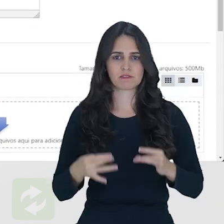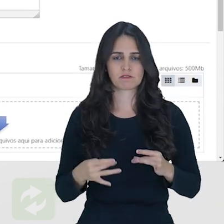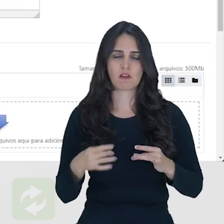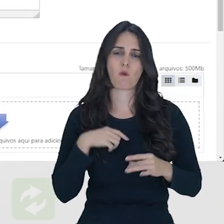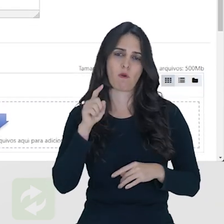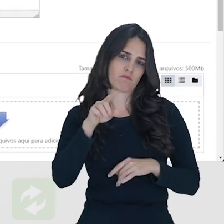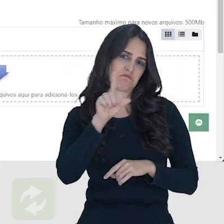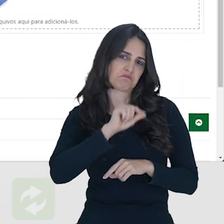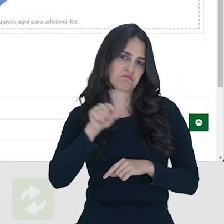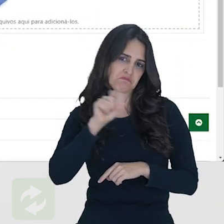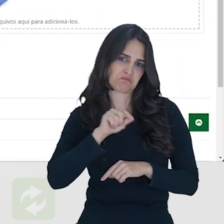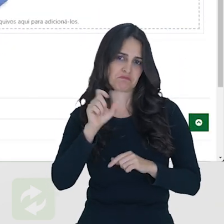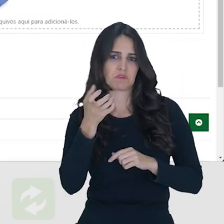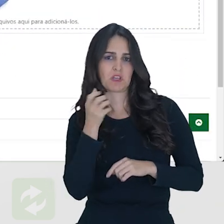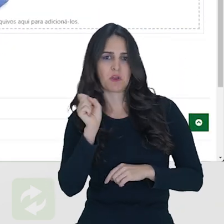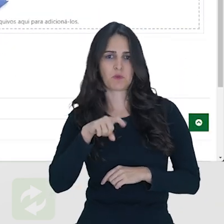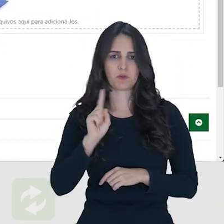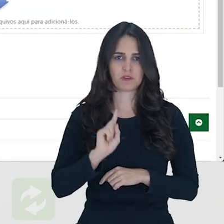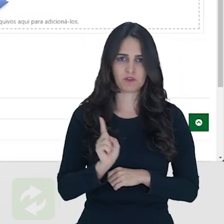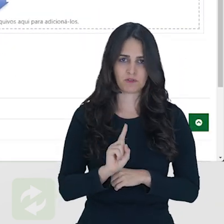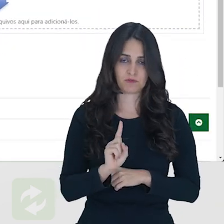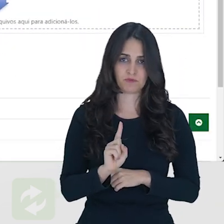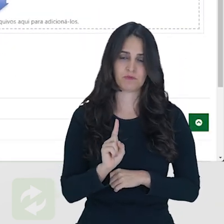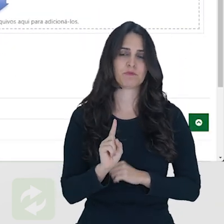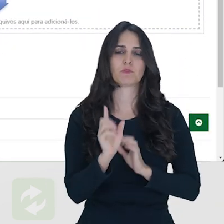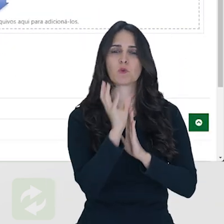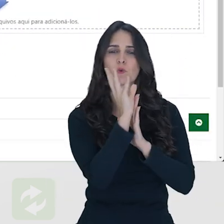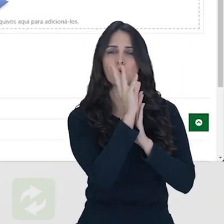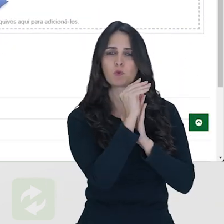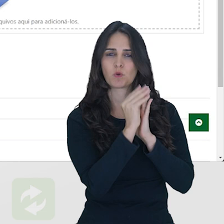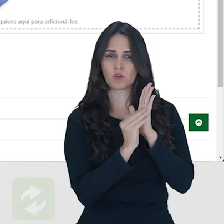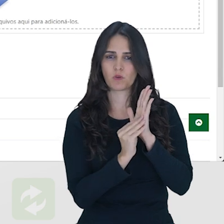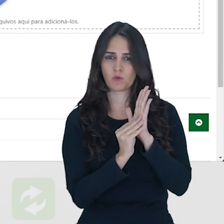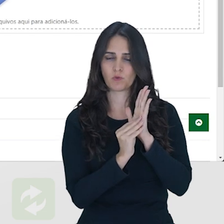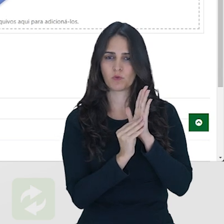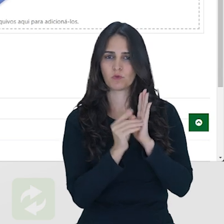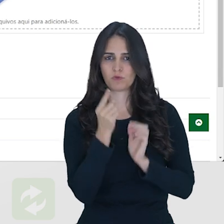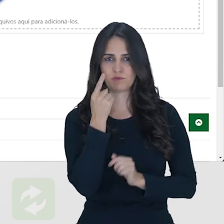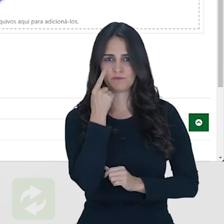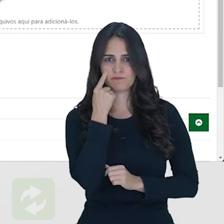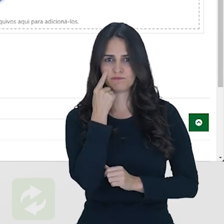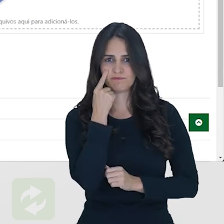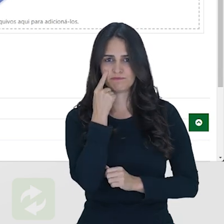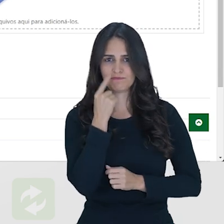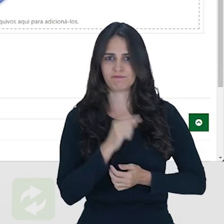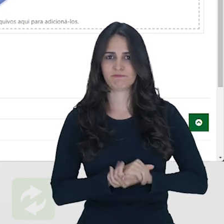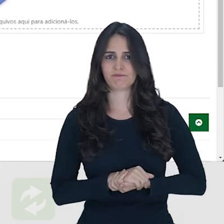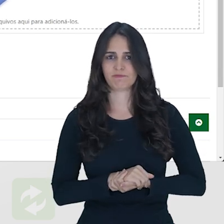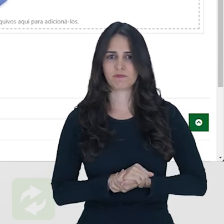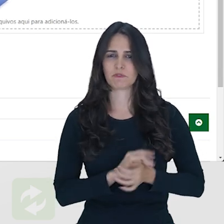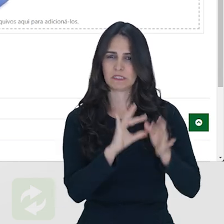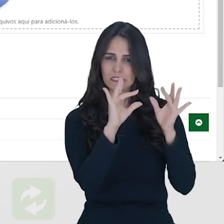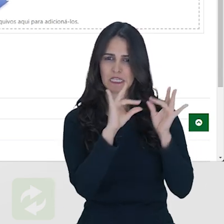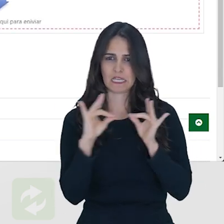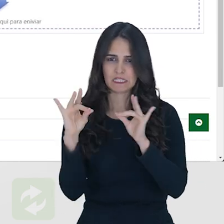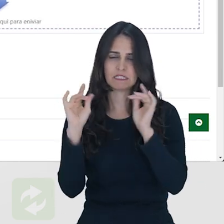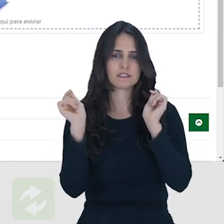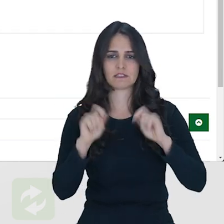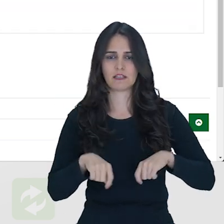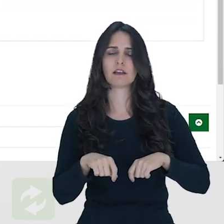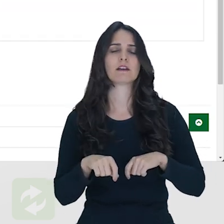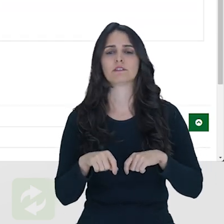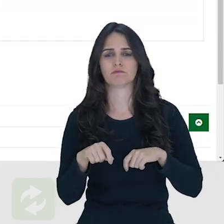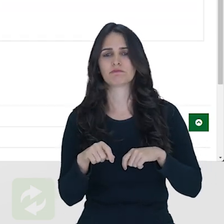a descrição é opcional e aqui no conteúdo eu posso arrastar arquivos diretamente